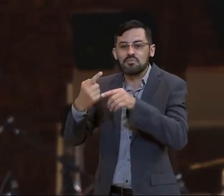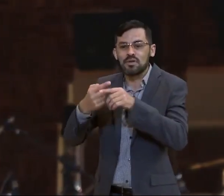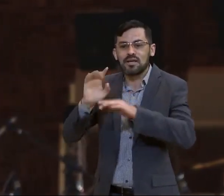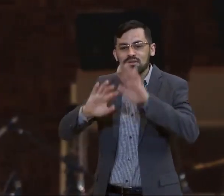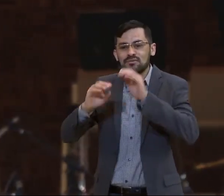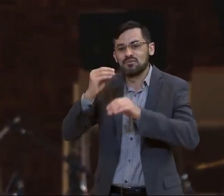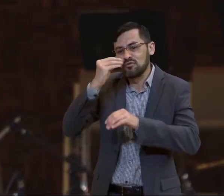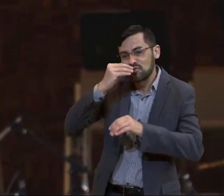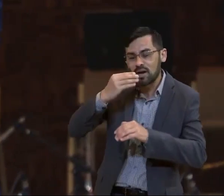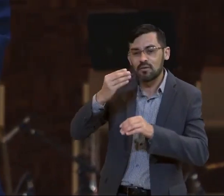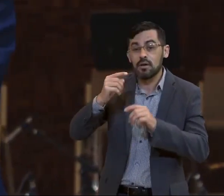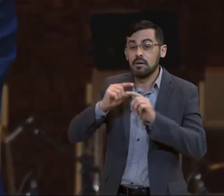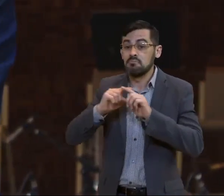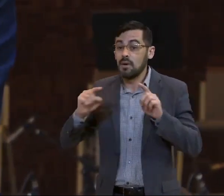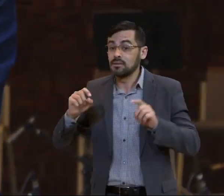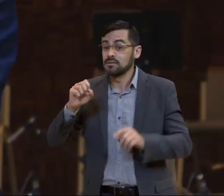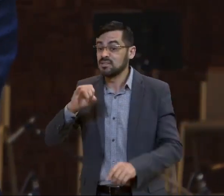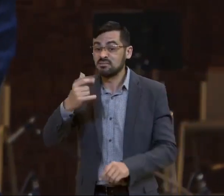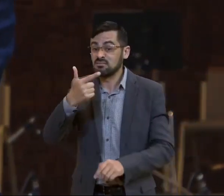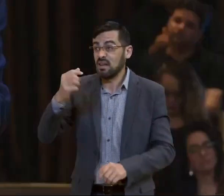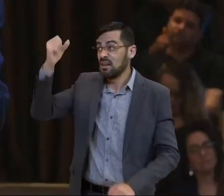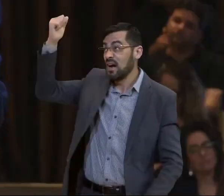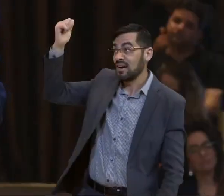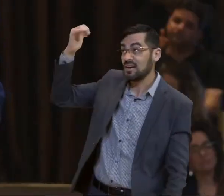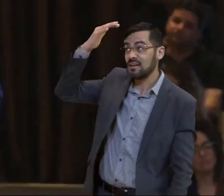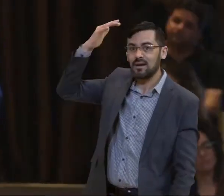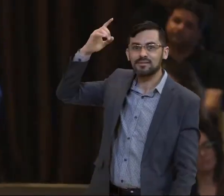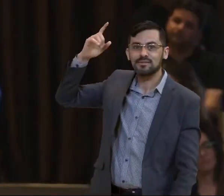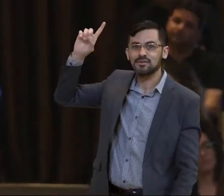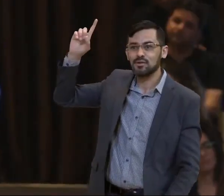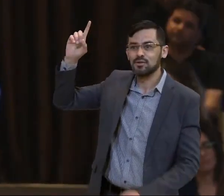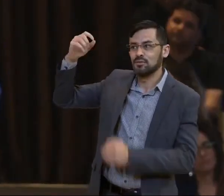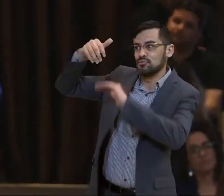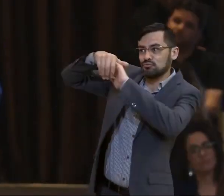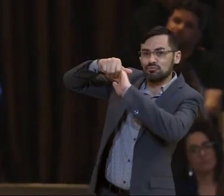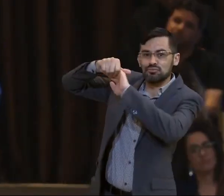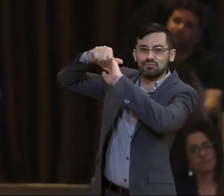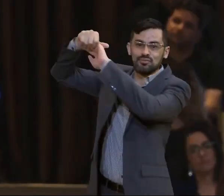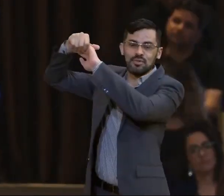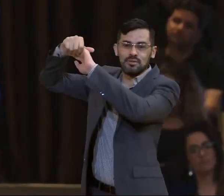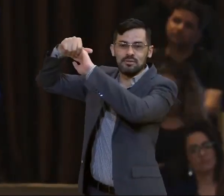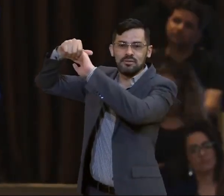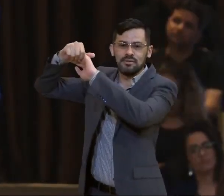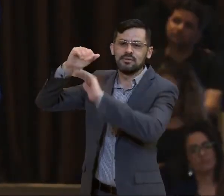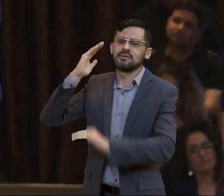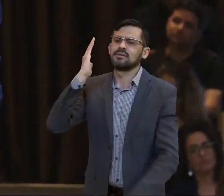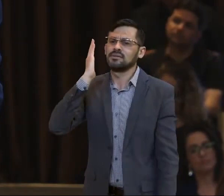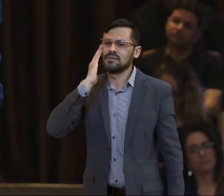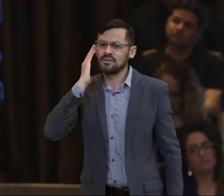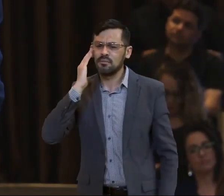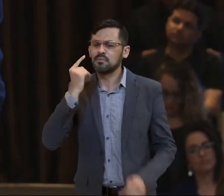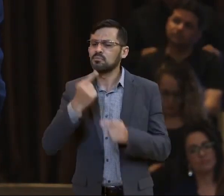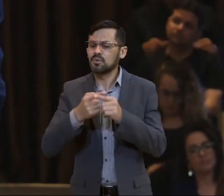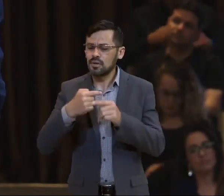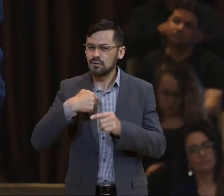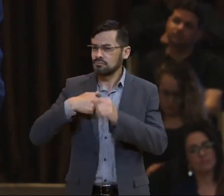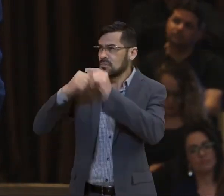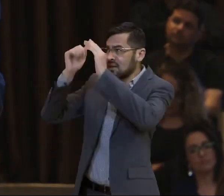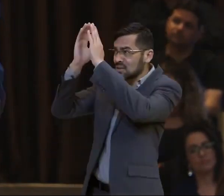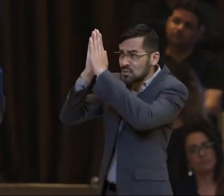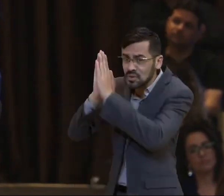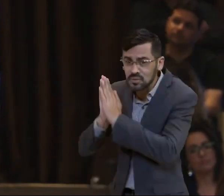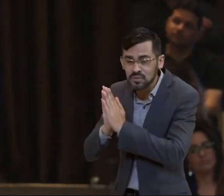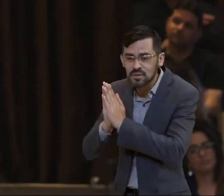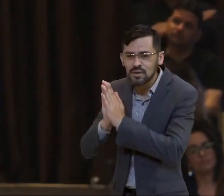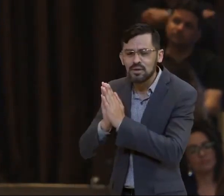E se não fosse a graça do Senhor Jesus nos levantar de novo? Sabe por que eu sou um adorador?